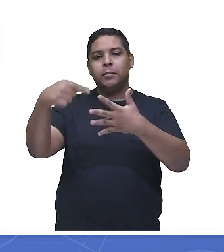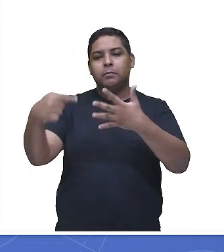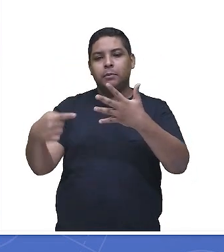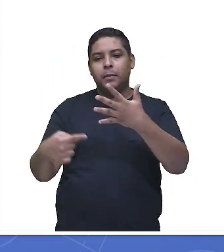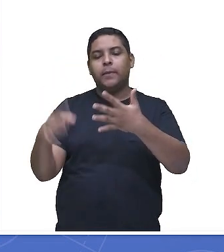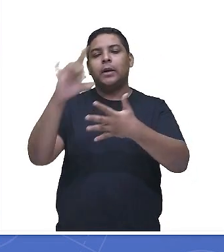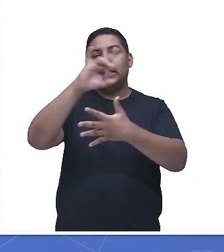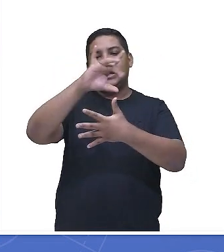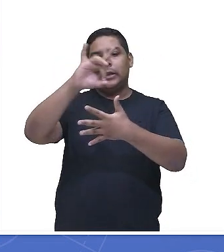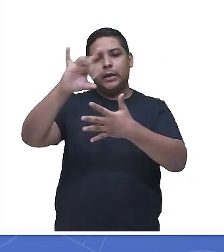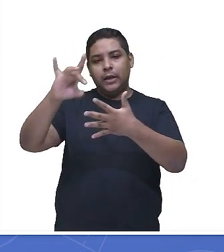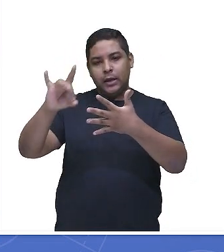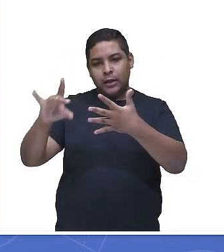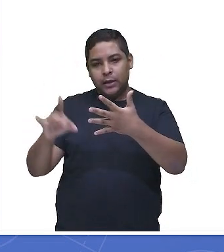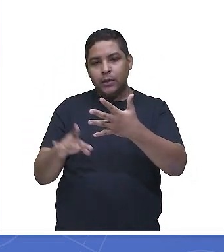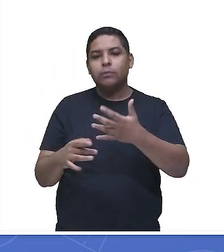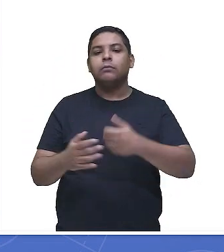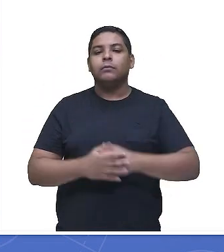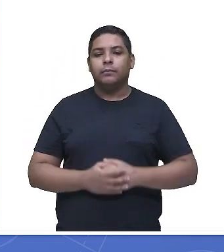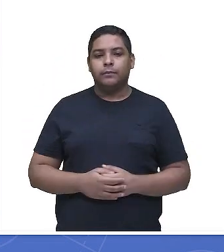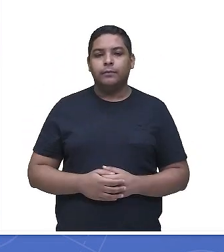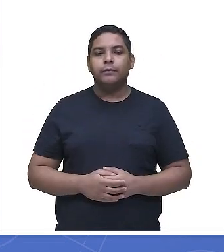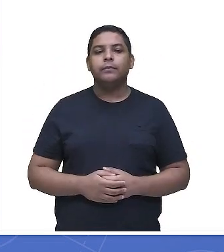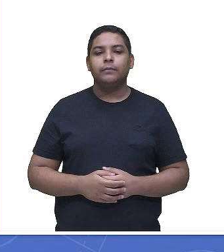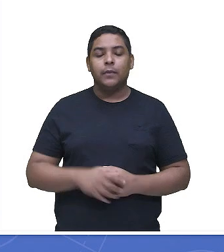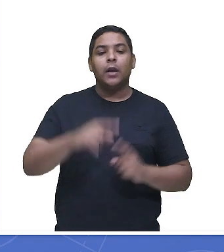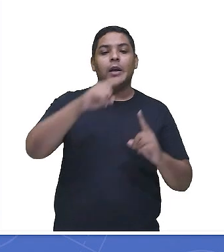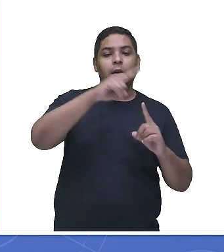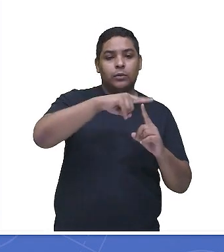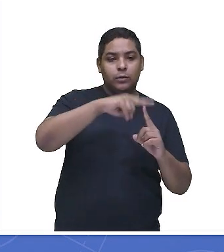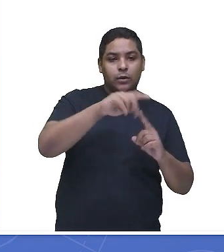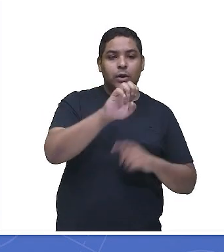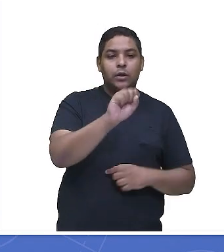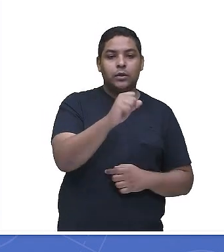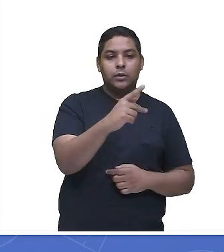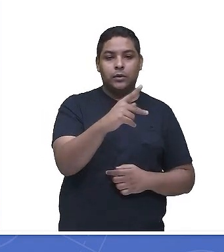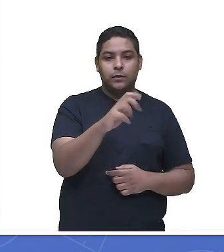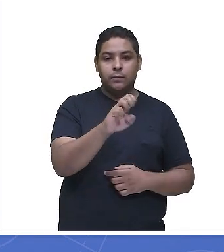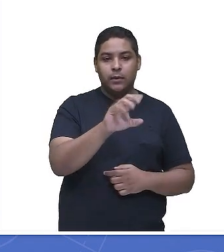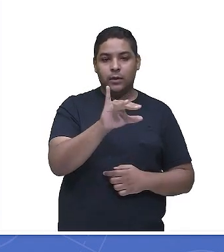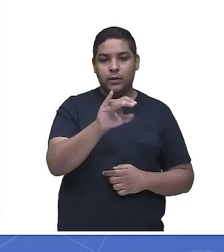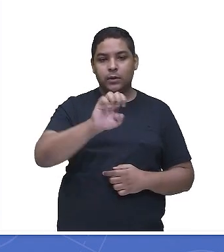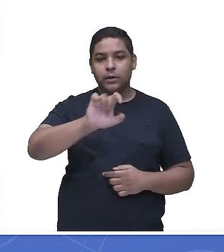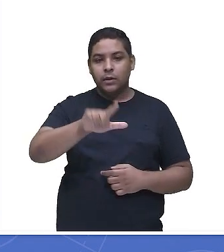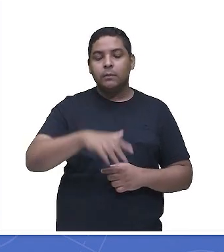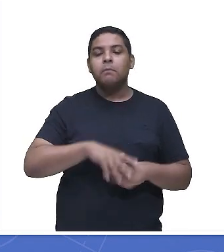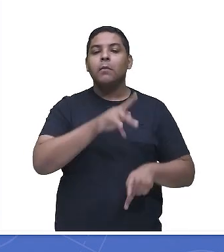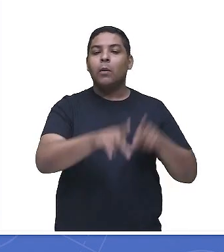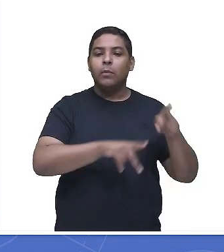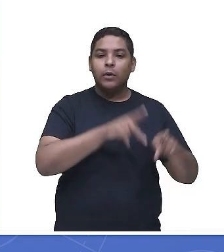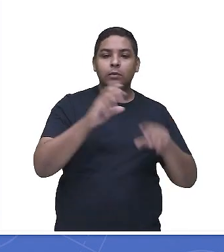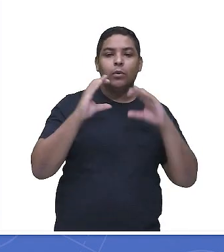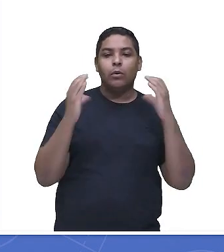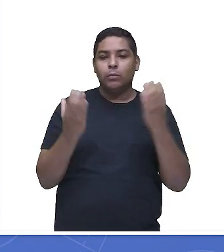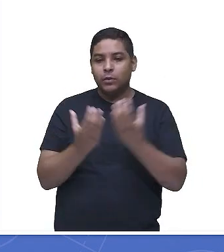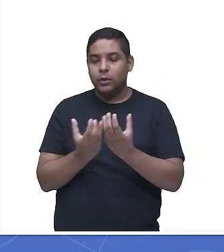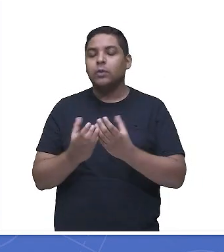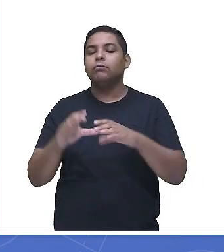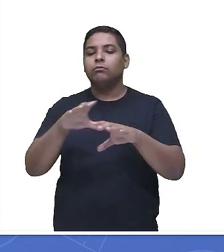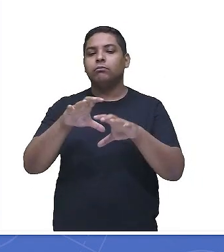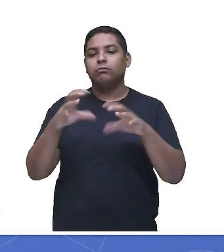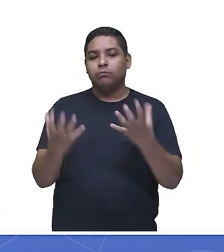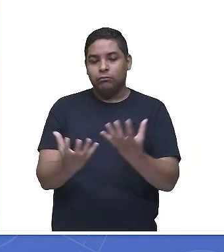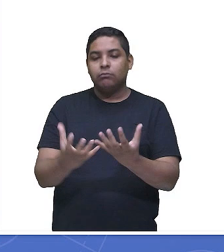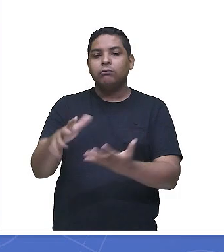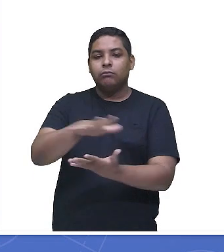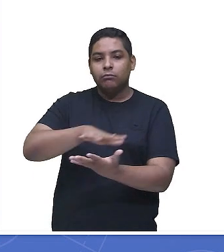sistema, organismo. Aqui a gente enfatizou a espécie, mas você também pode passar direto aqui, ó. População, comunidade, ecossistema e